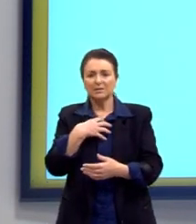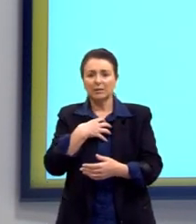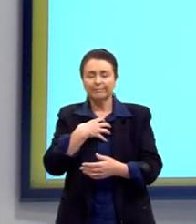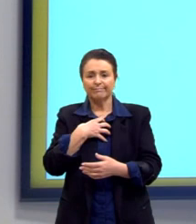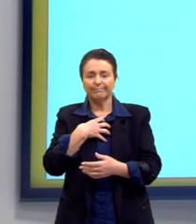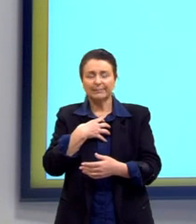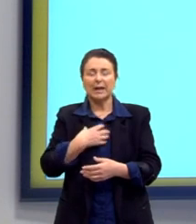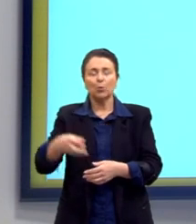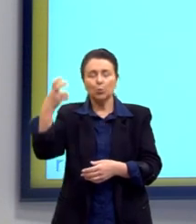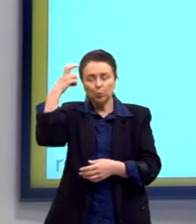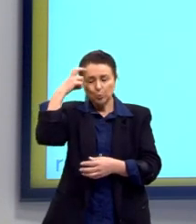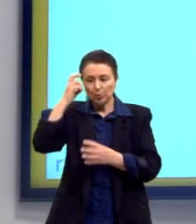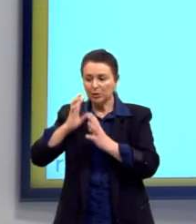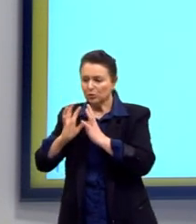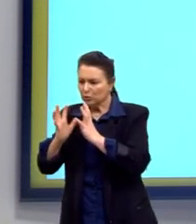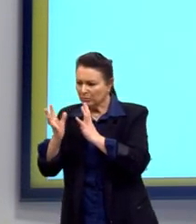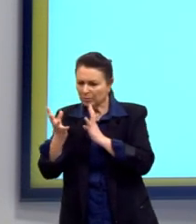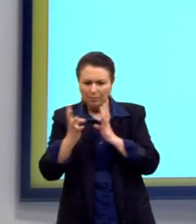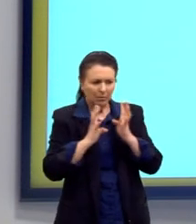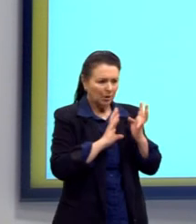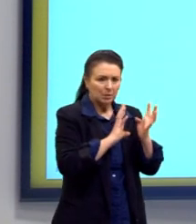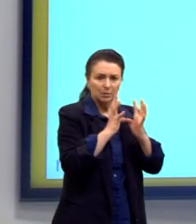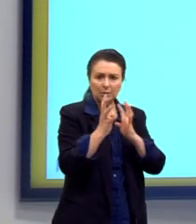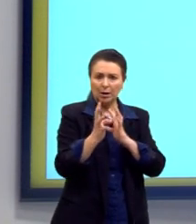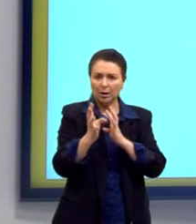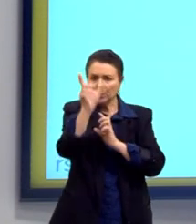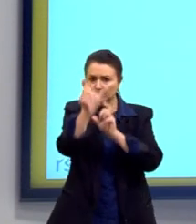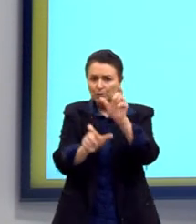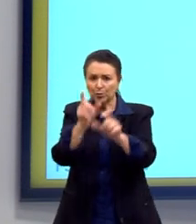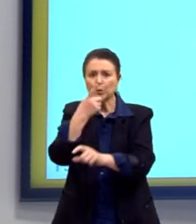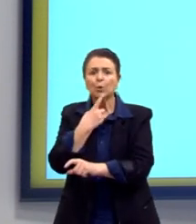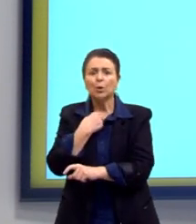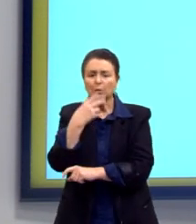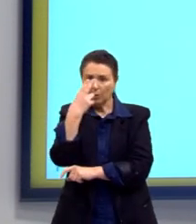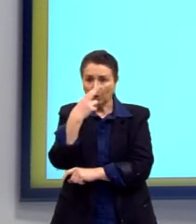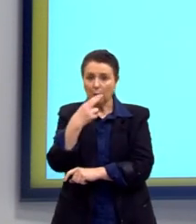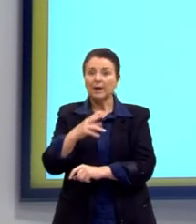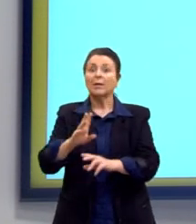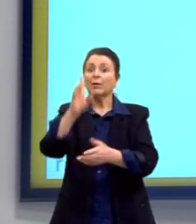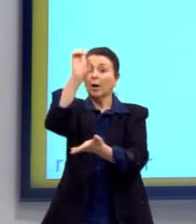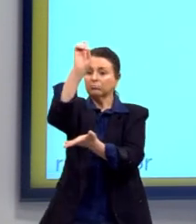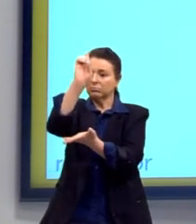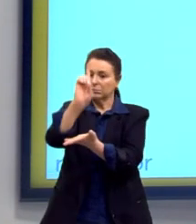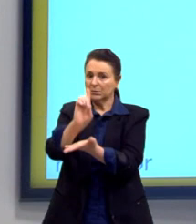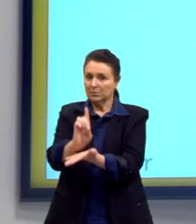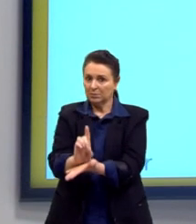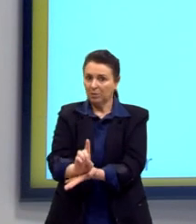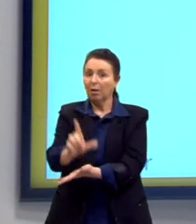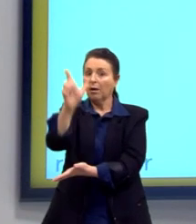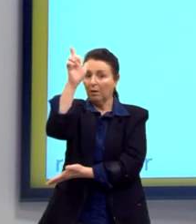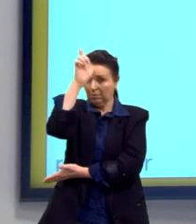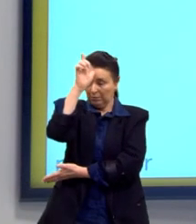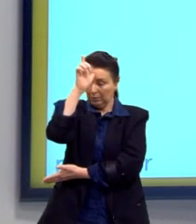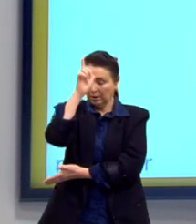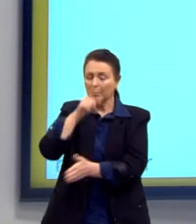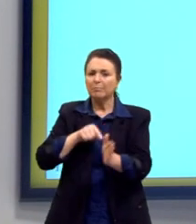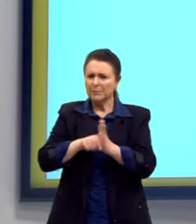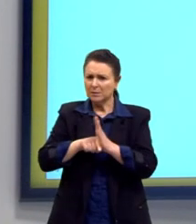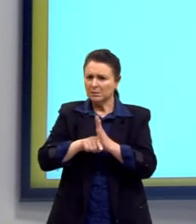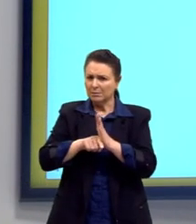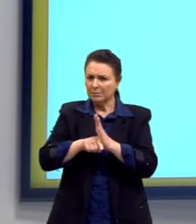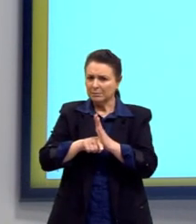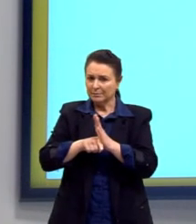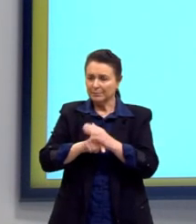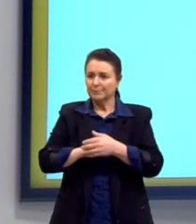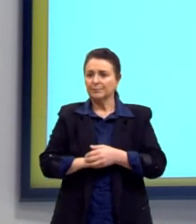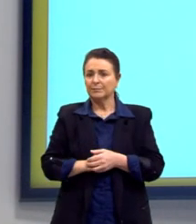questão da cultura de massa que é discutida muito na escola de Frankfurt se você quiser aprofundar pesquise a escola de Frankfurt né tudo